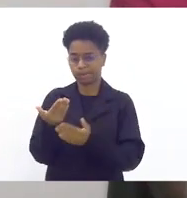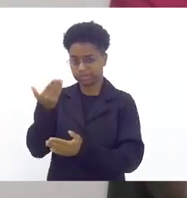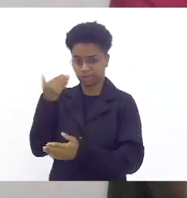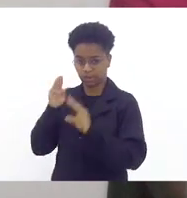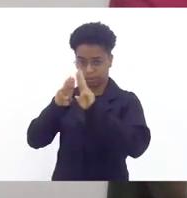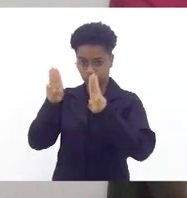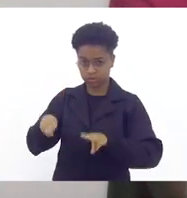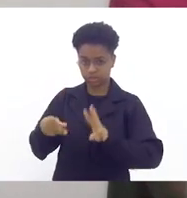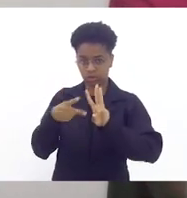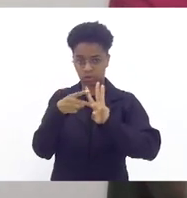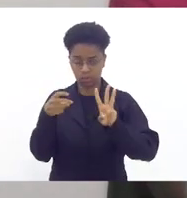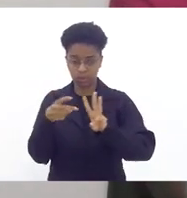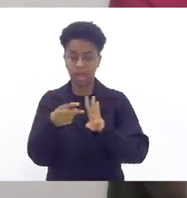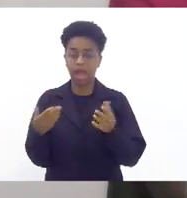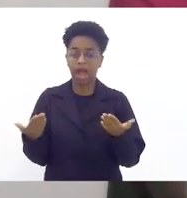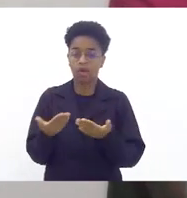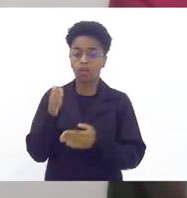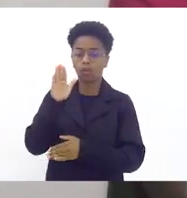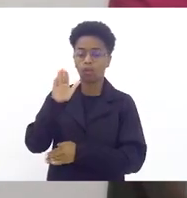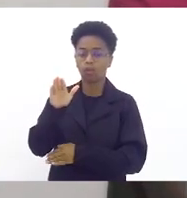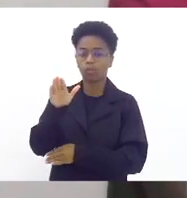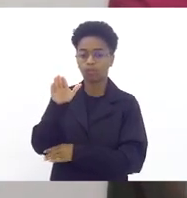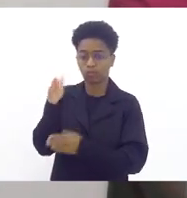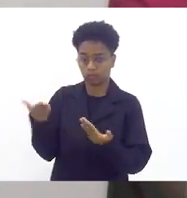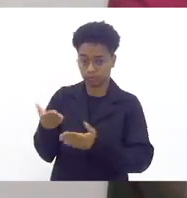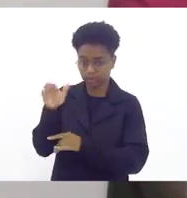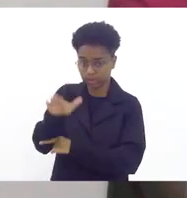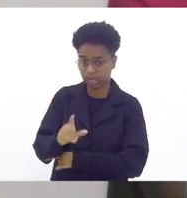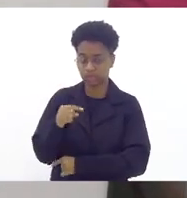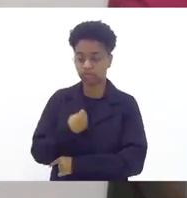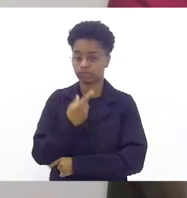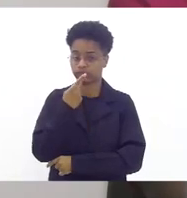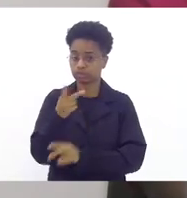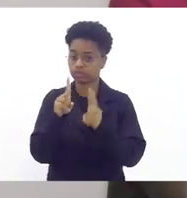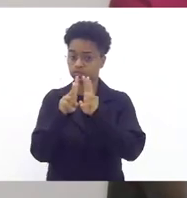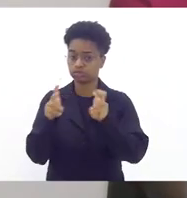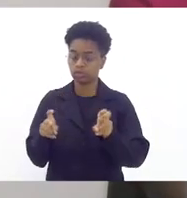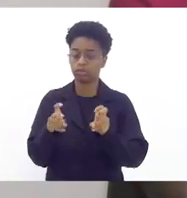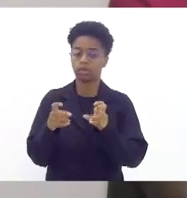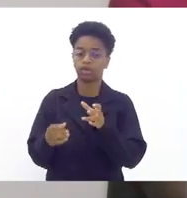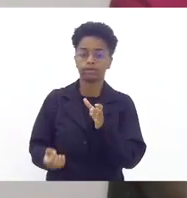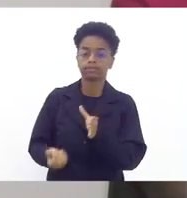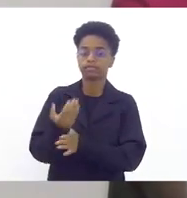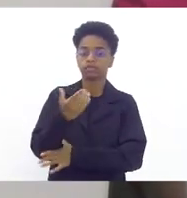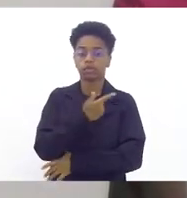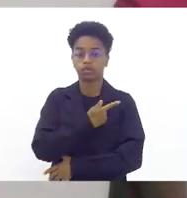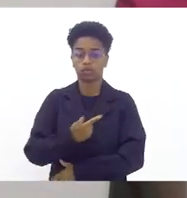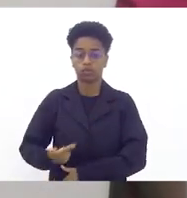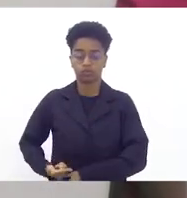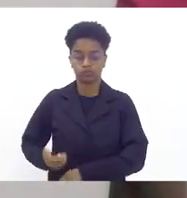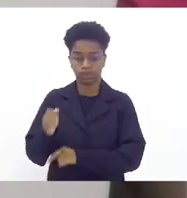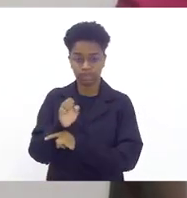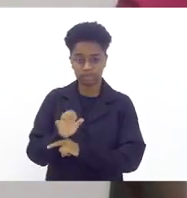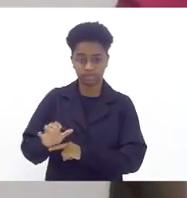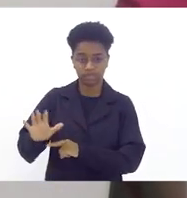nós vamos estar falando sobre isso na luta para a implementação daquilo que o governo do Estado